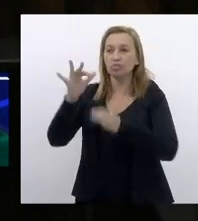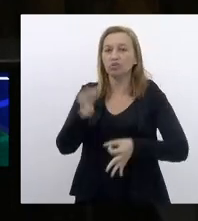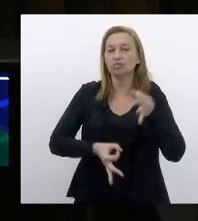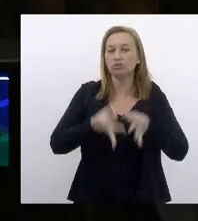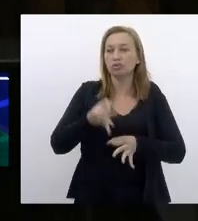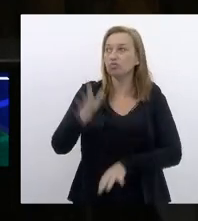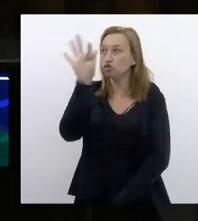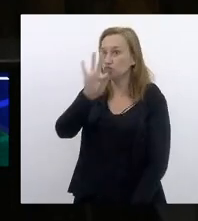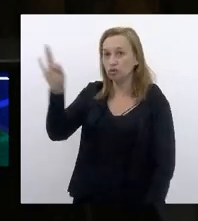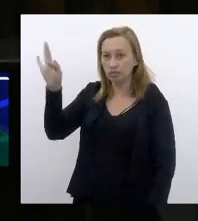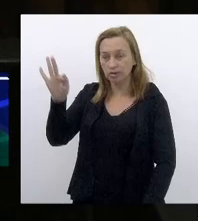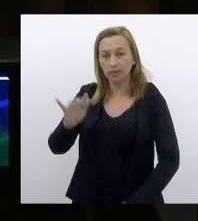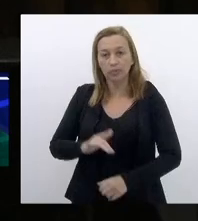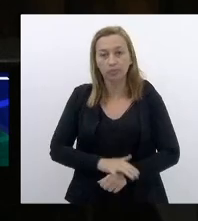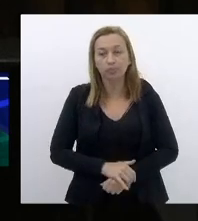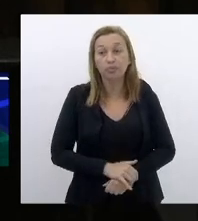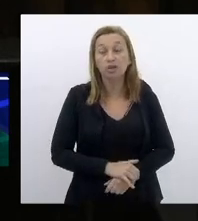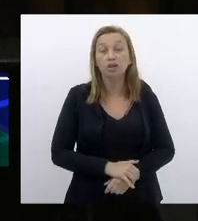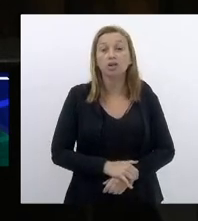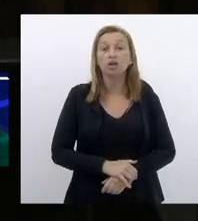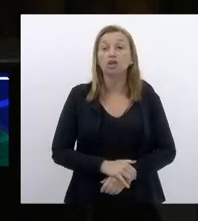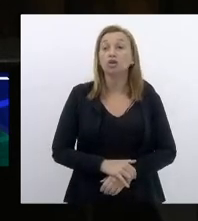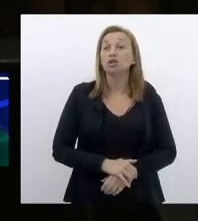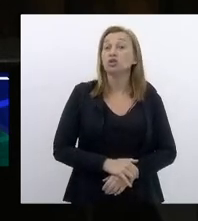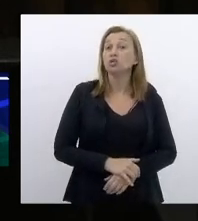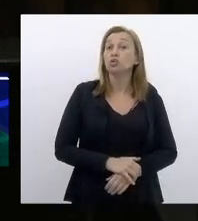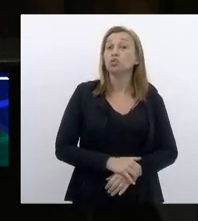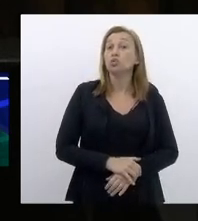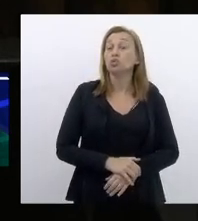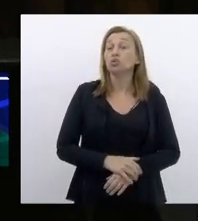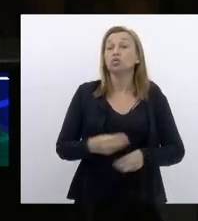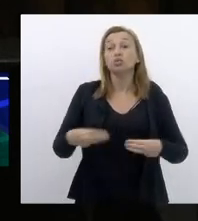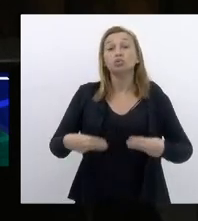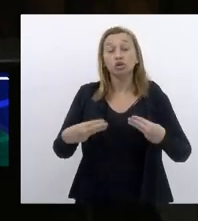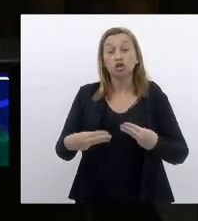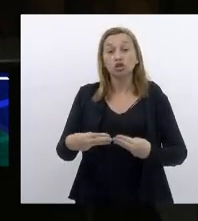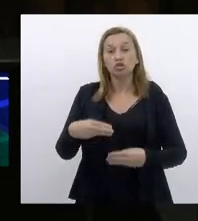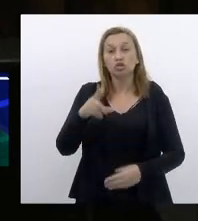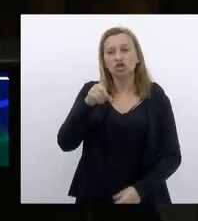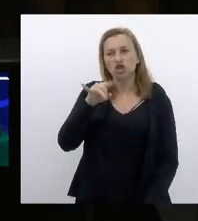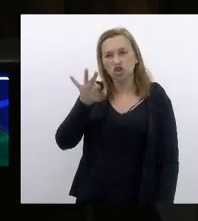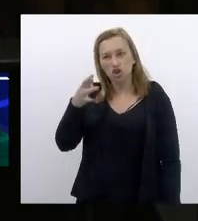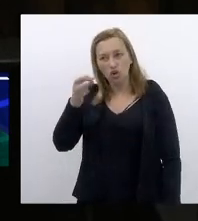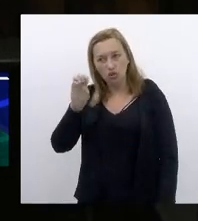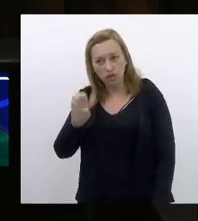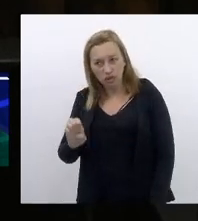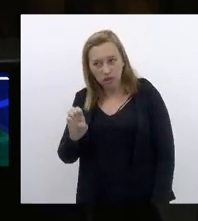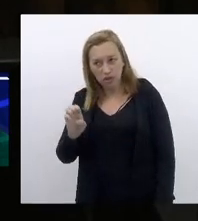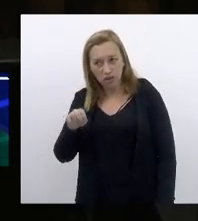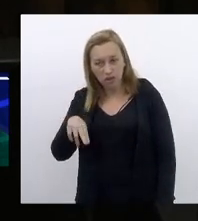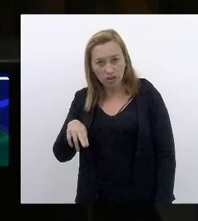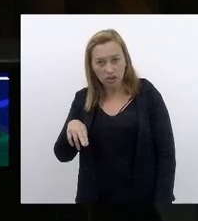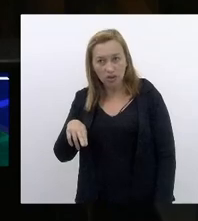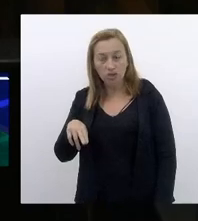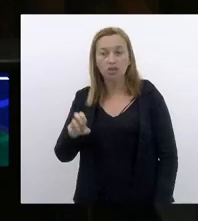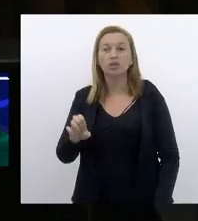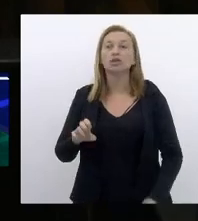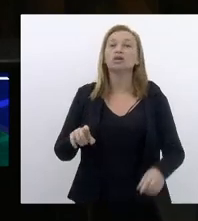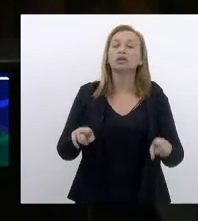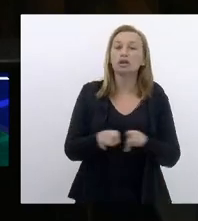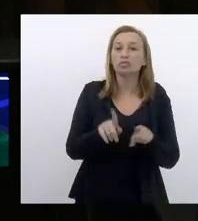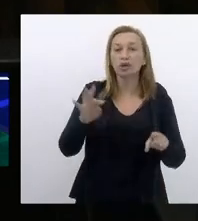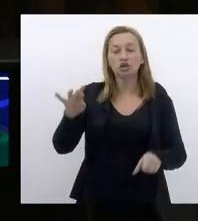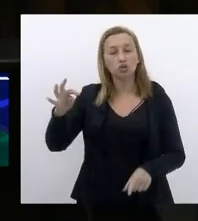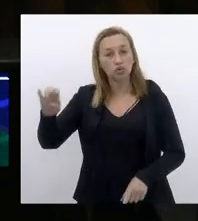Federal. Tanto do ministro Dias Toffoli, quanto do ministro Fux. Que